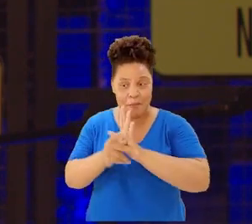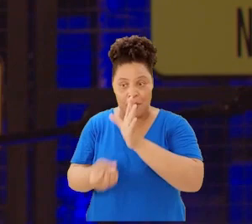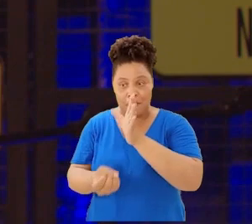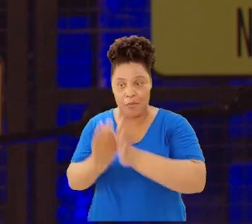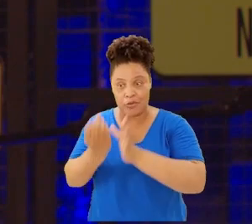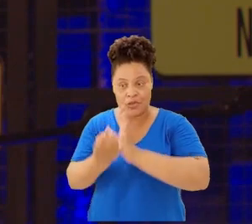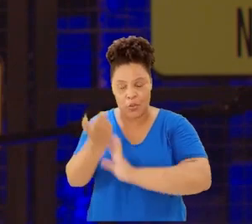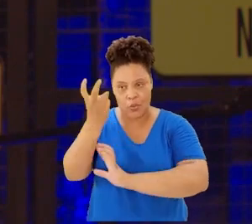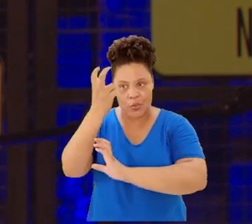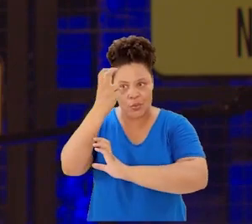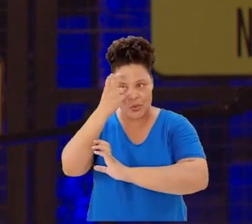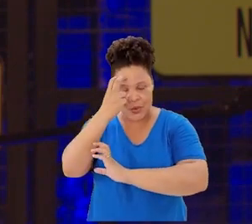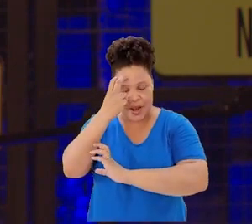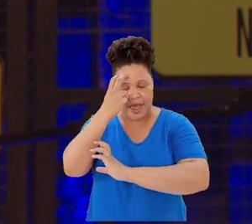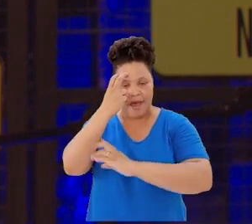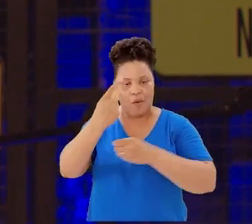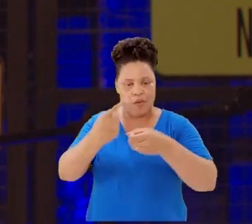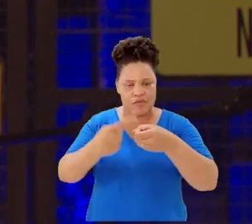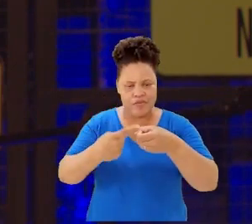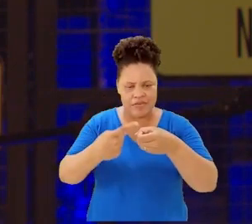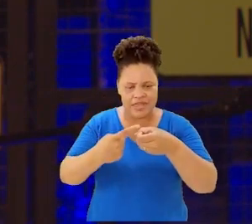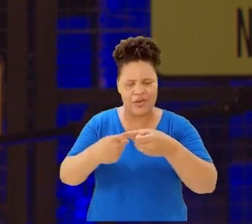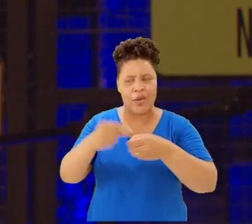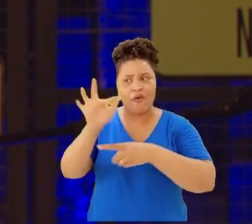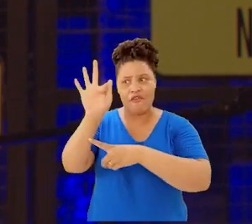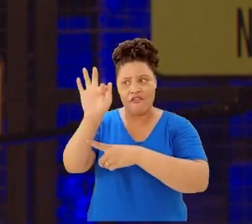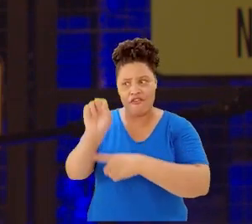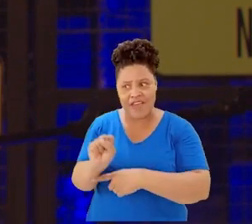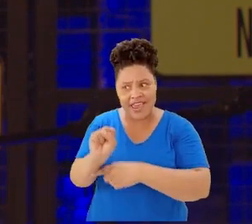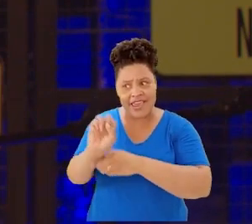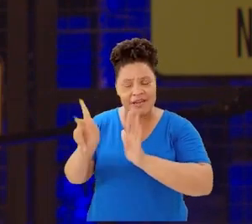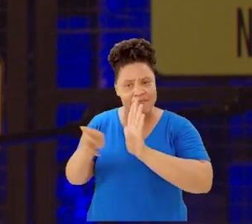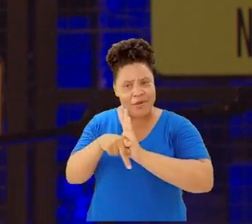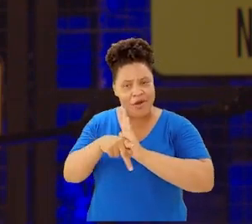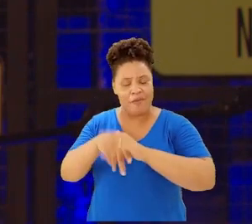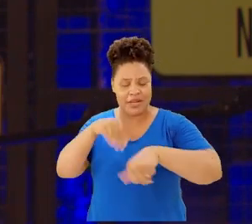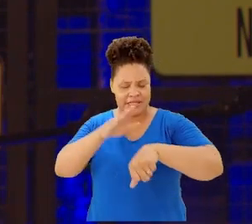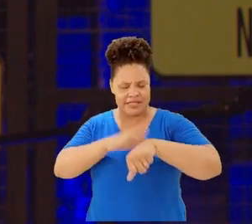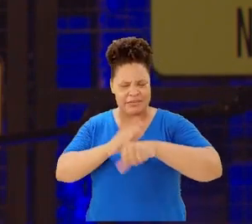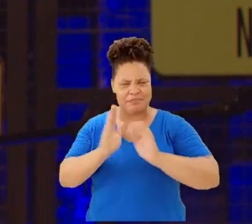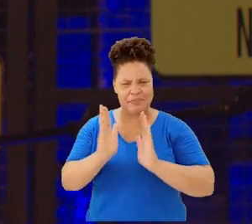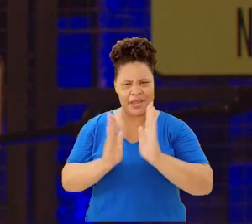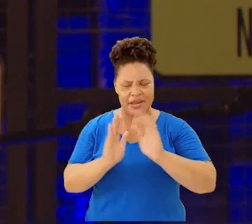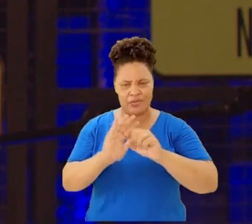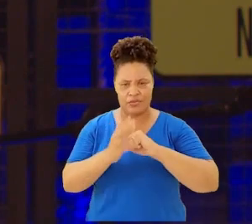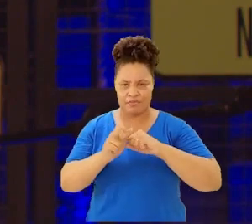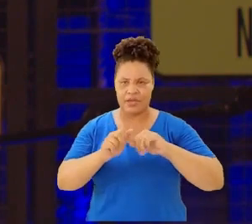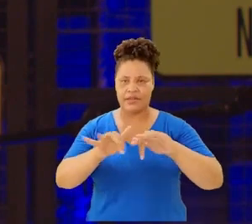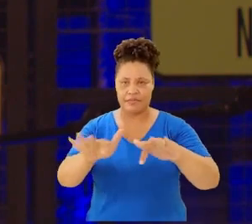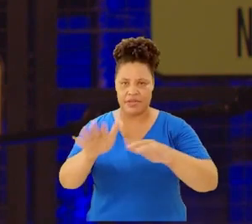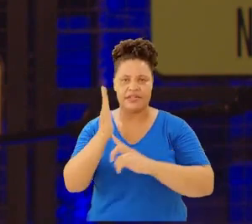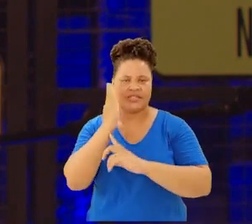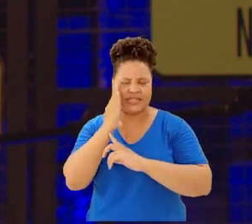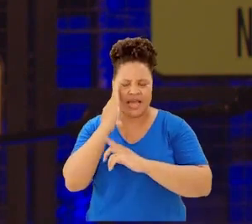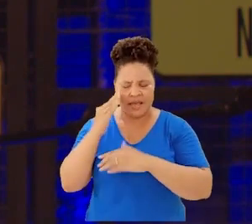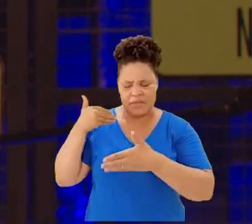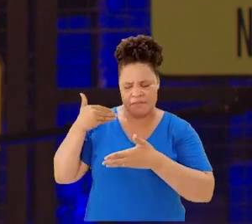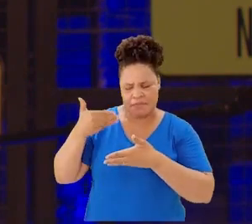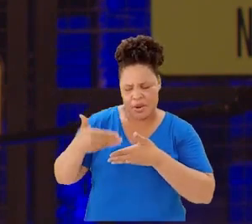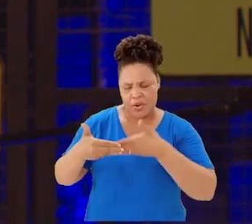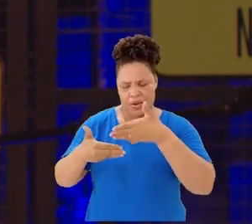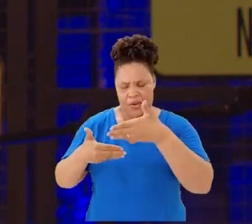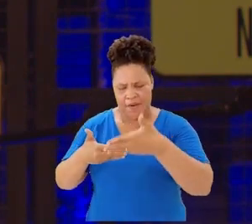do interior, de feira, no meio de uma pandemia, que a gente sabe que a gente está ainda passando por esse processo